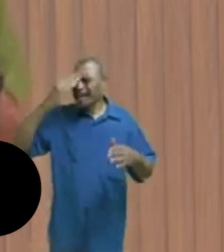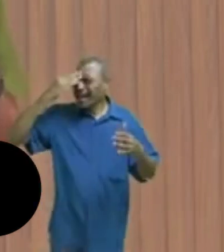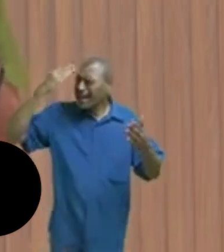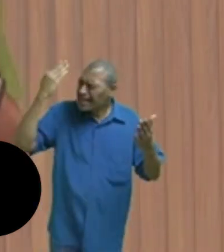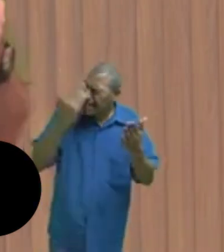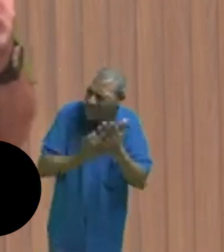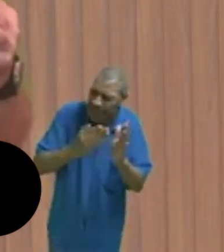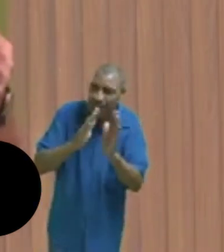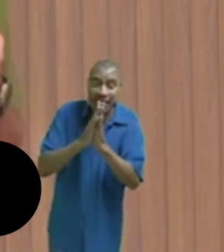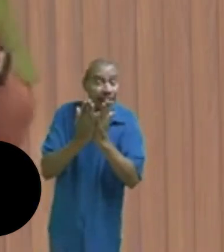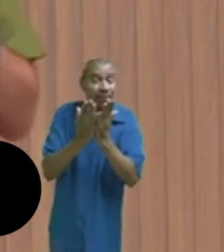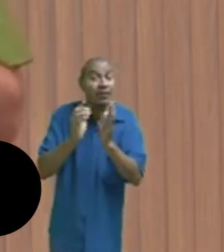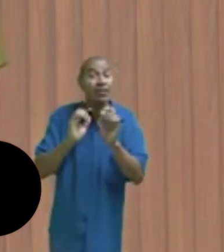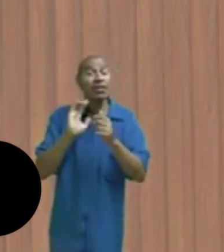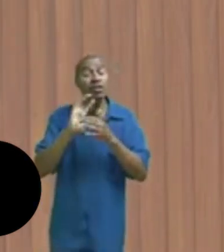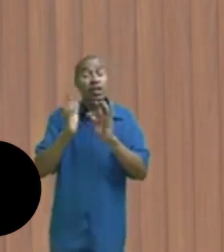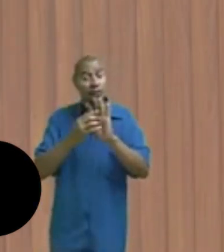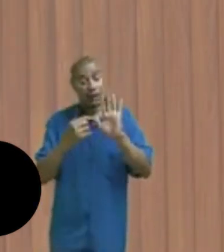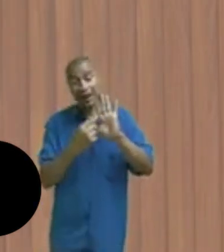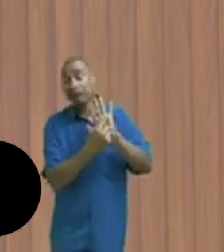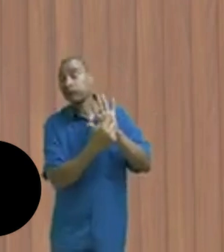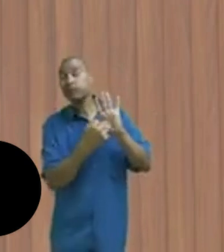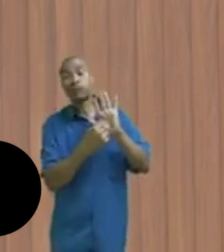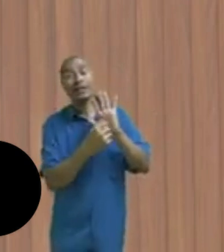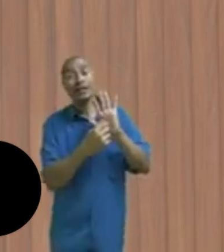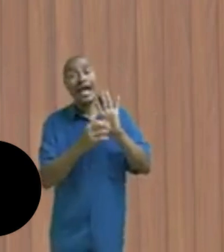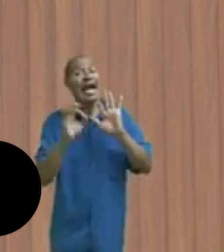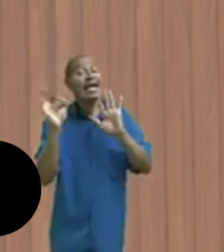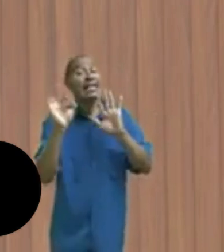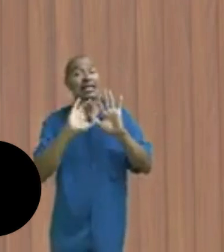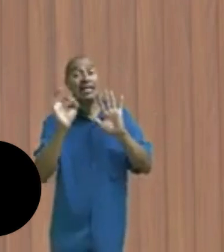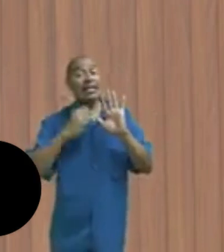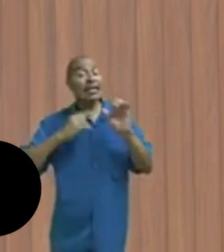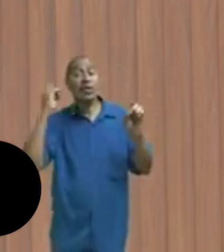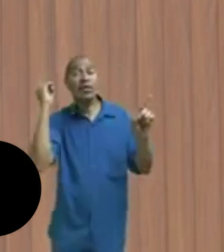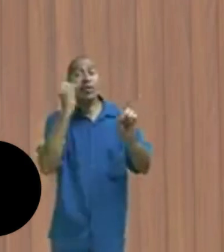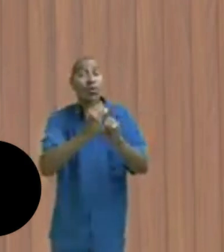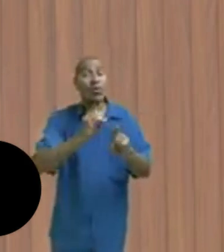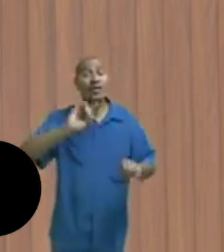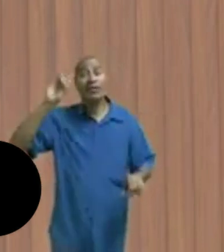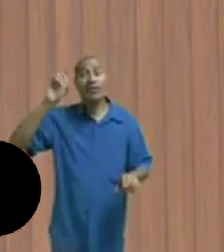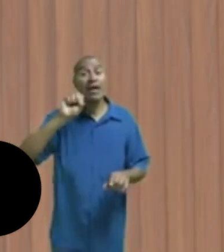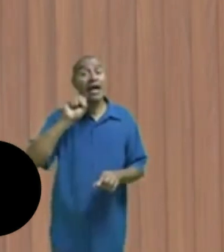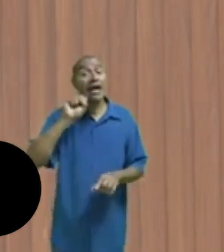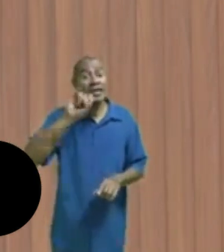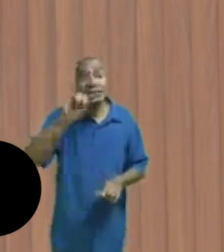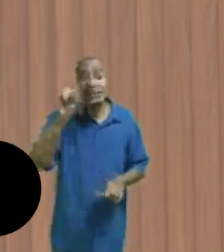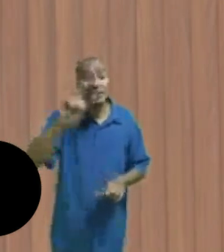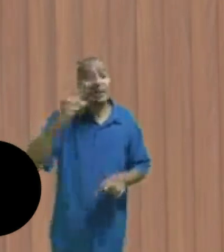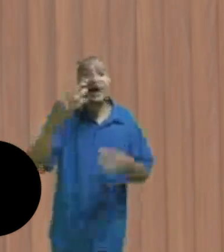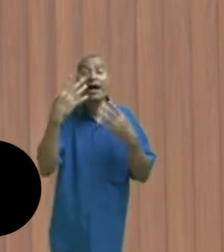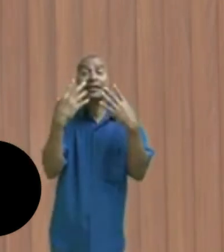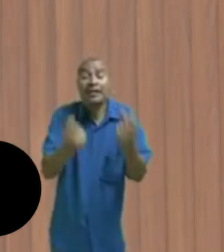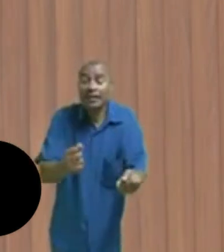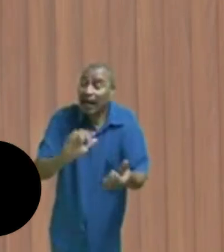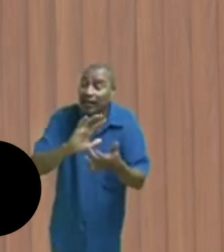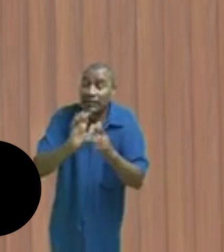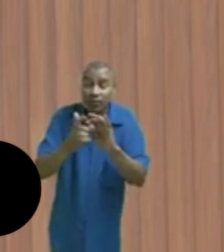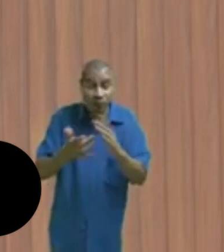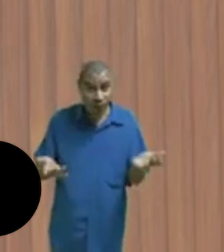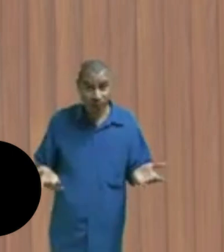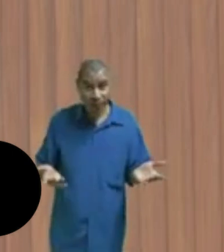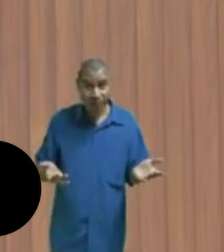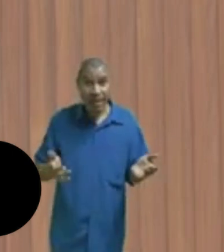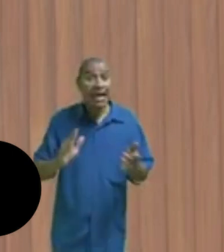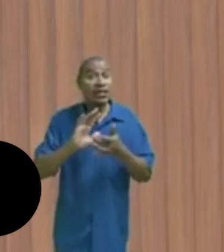que Jesus diz na Bíblia, cremos que ninguém pode encontrar a Deus se não passar primeiro por Jesus. E Jesus